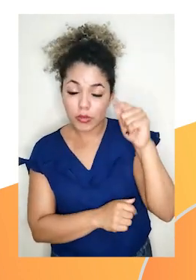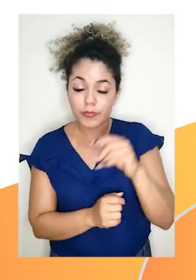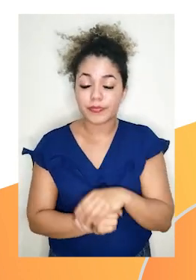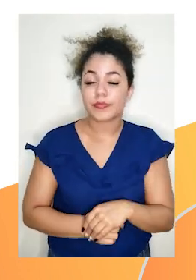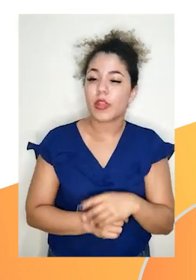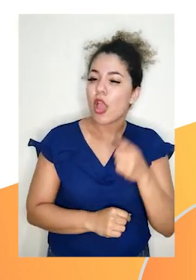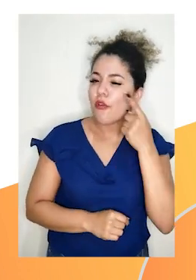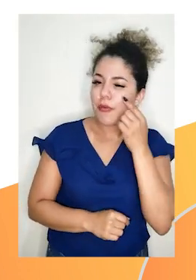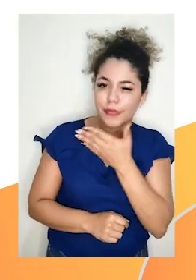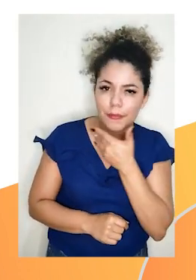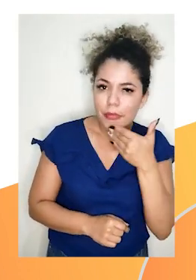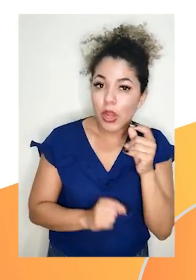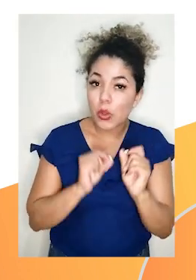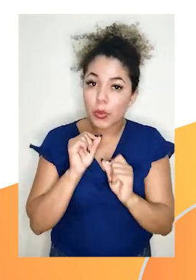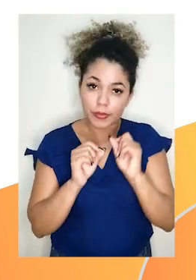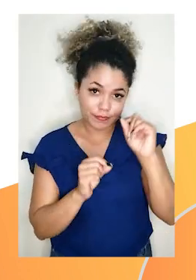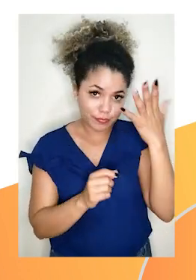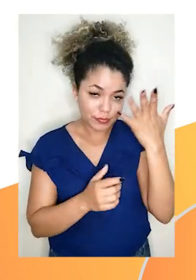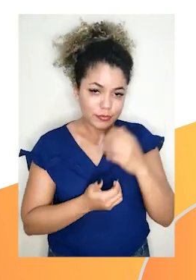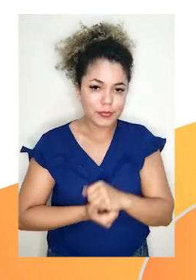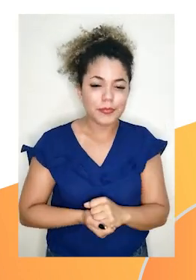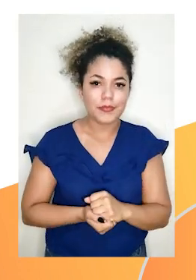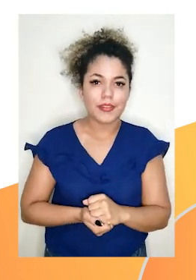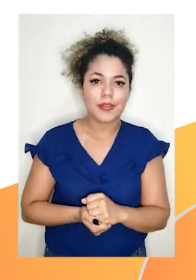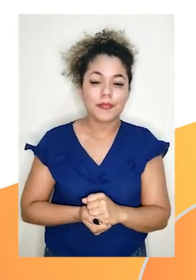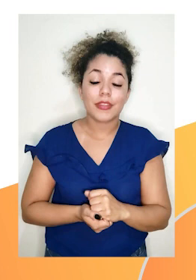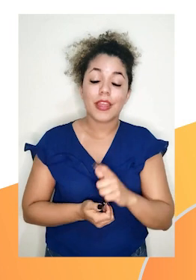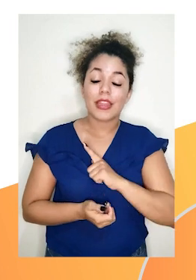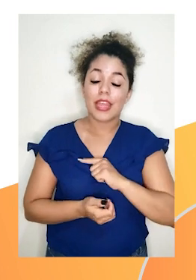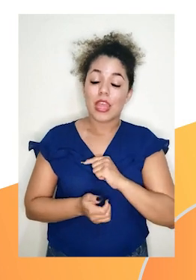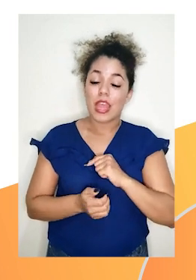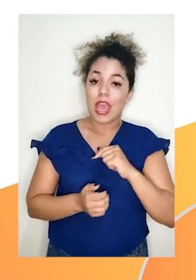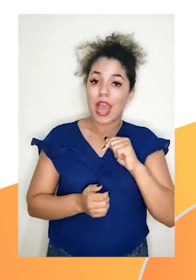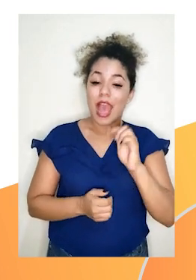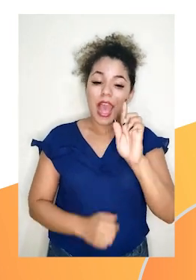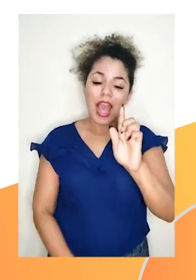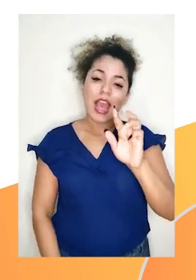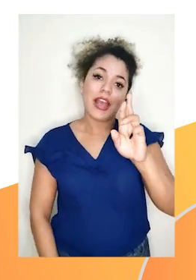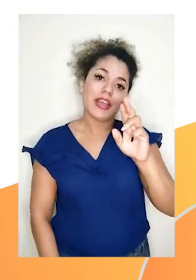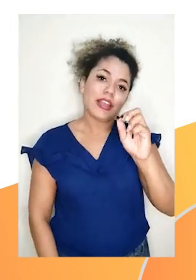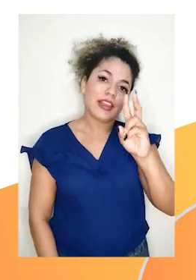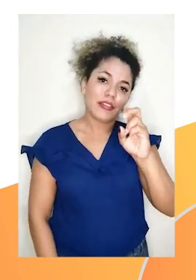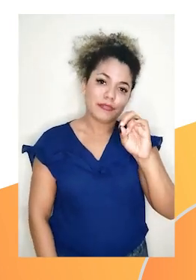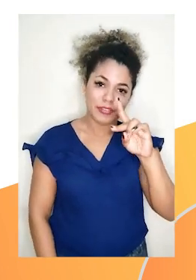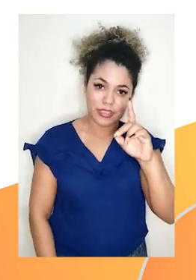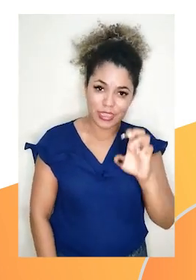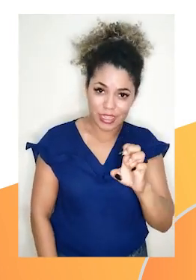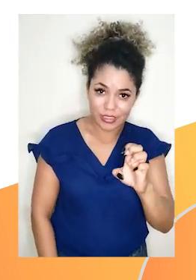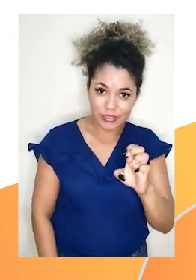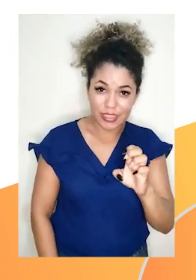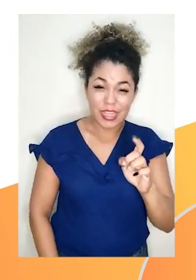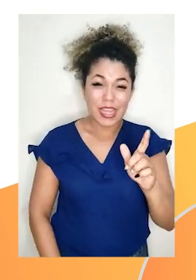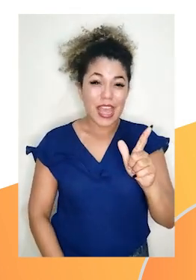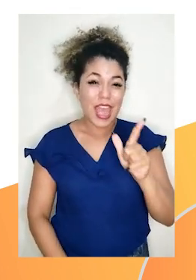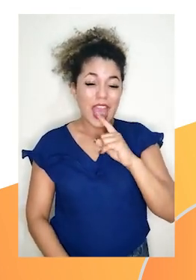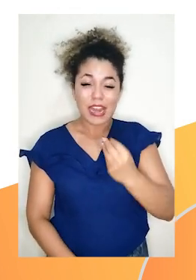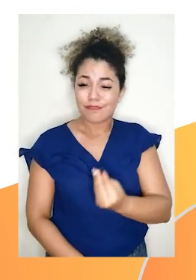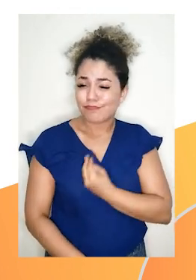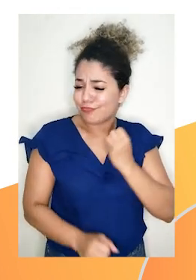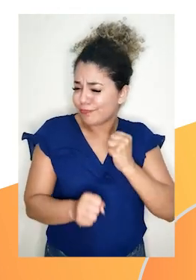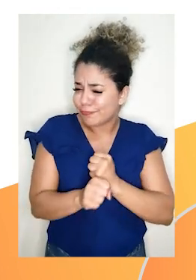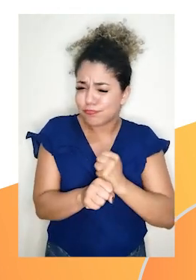Vamos entender melhor. Graças à gravidade, podem se manter vivas sem explodir por trilhões de